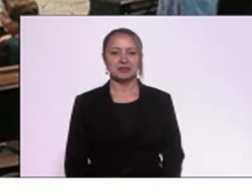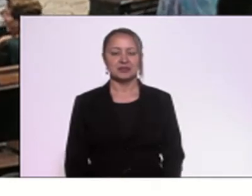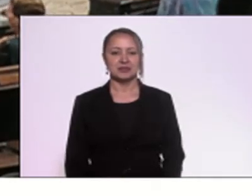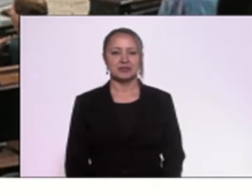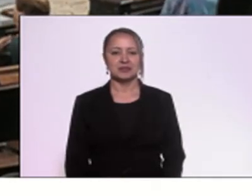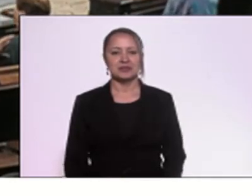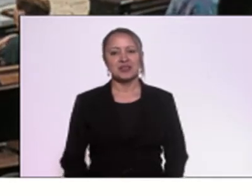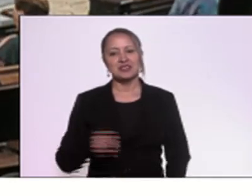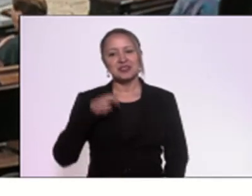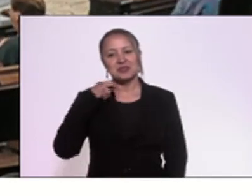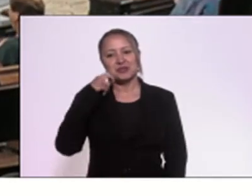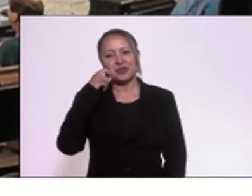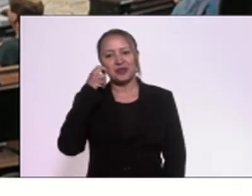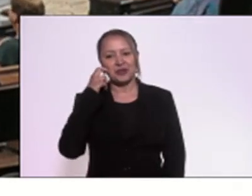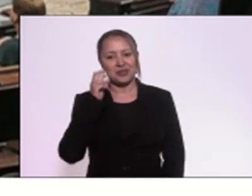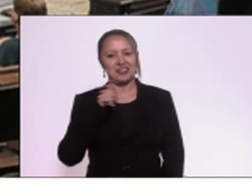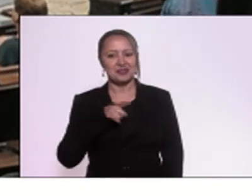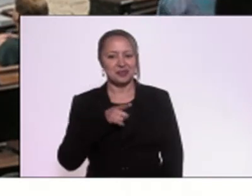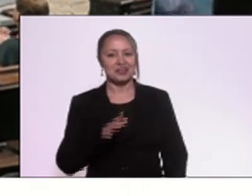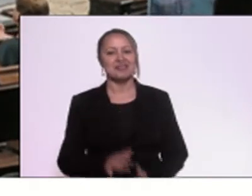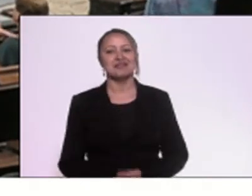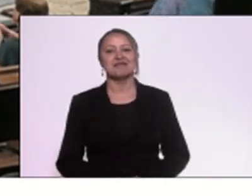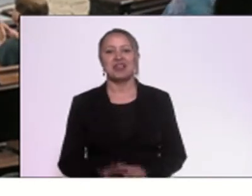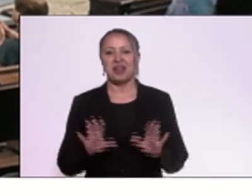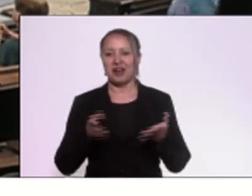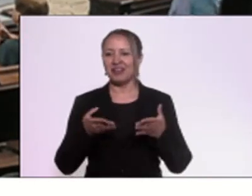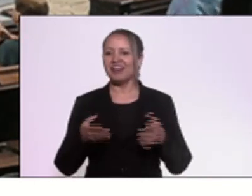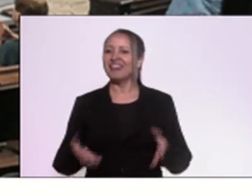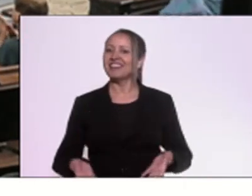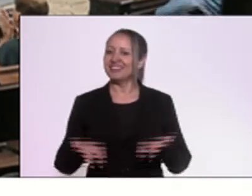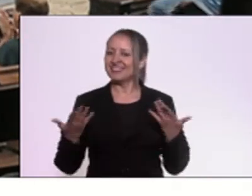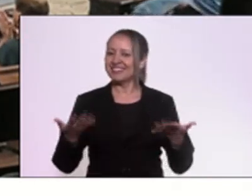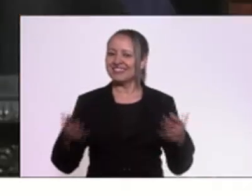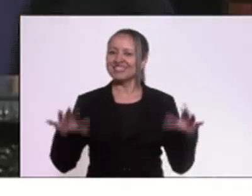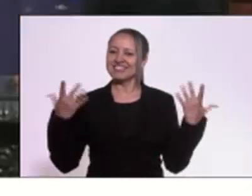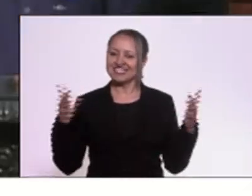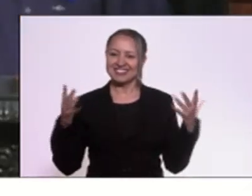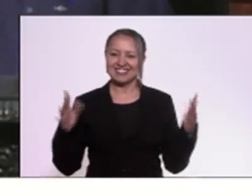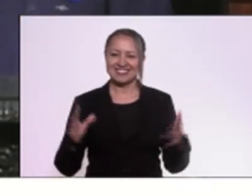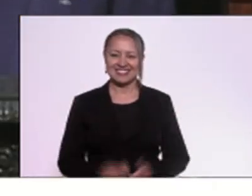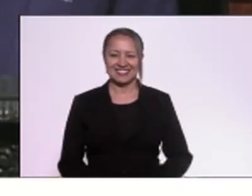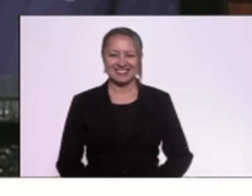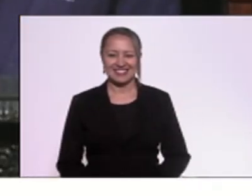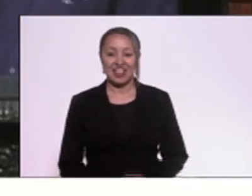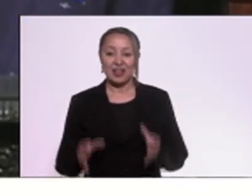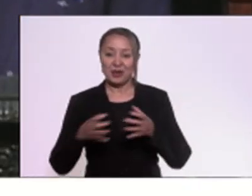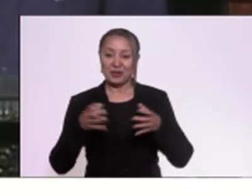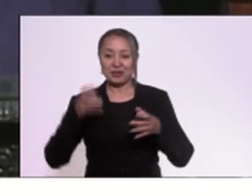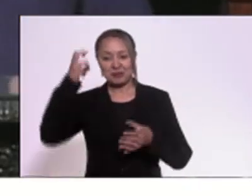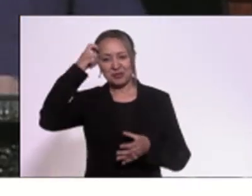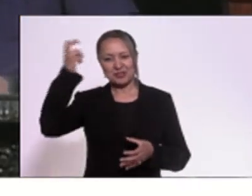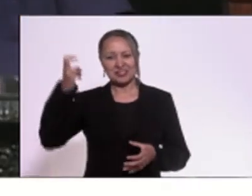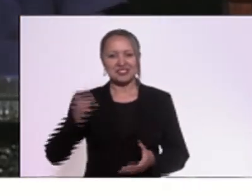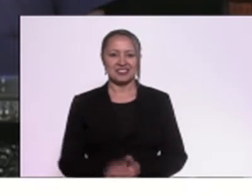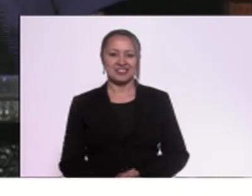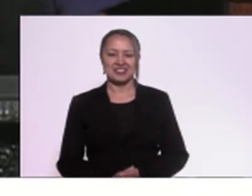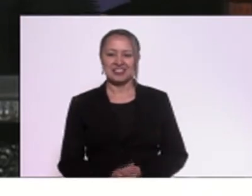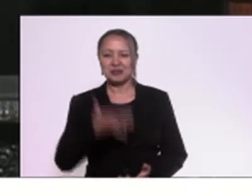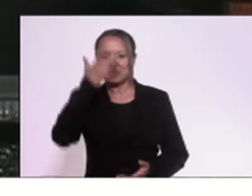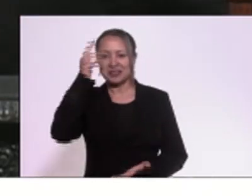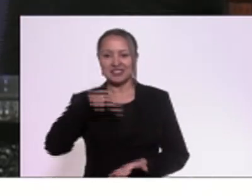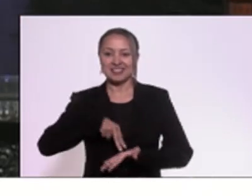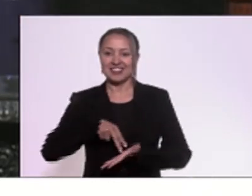um retrocesso no Brasil em termos de investimento. O Vinícius lembrou muito bem. Eu